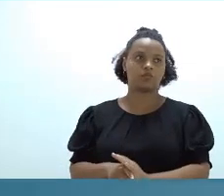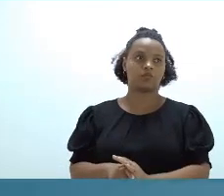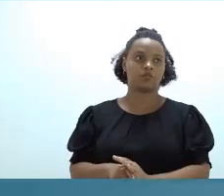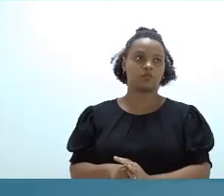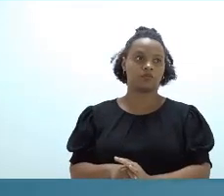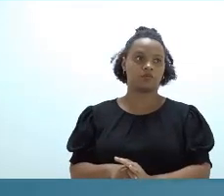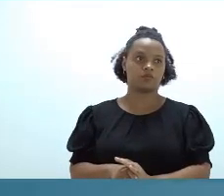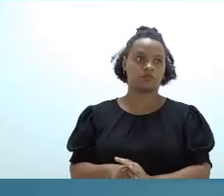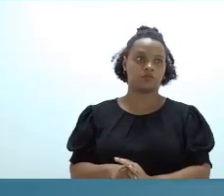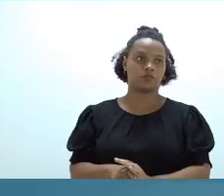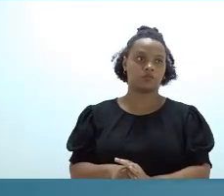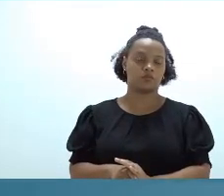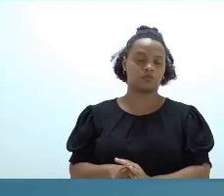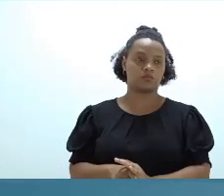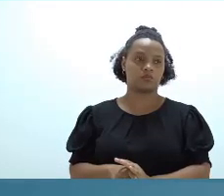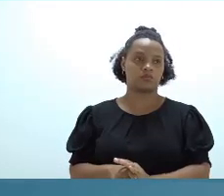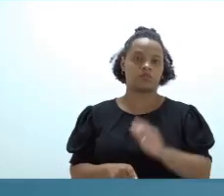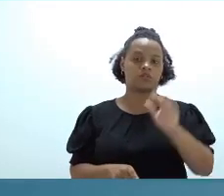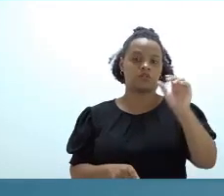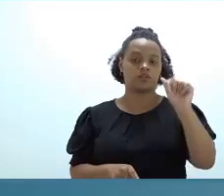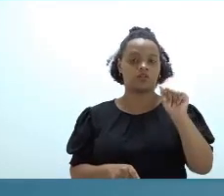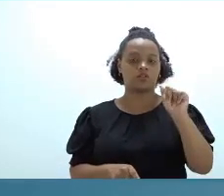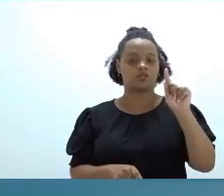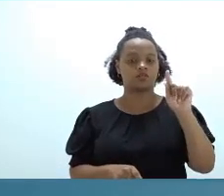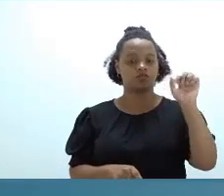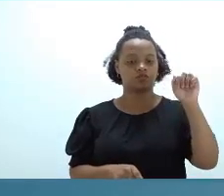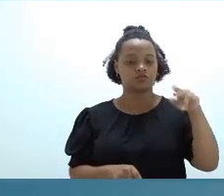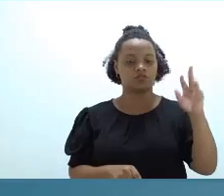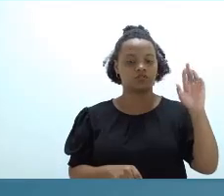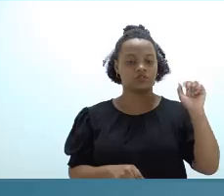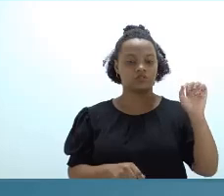por agência reguladora.